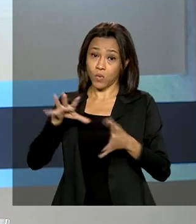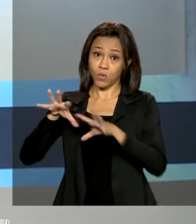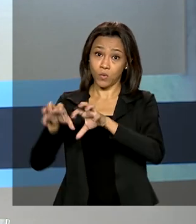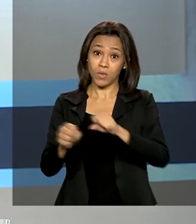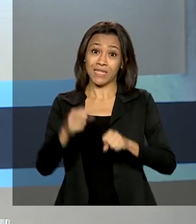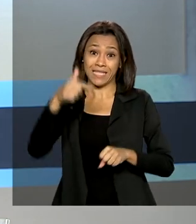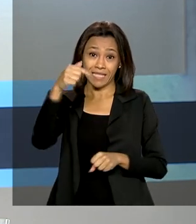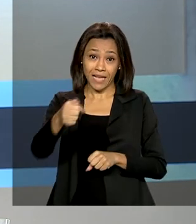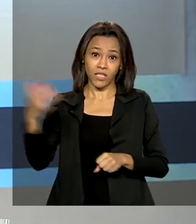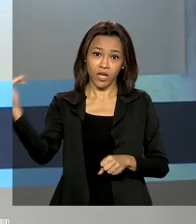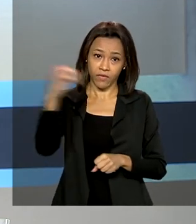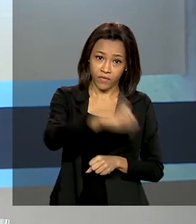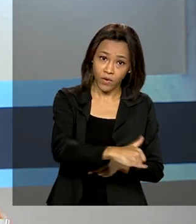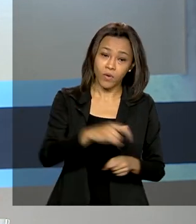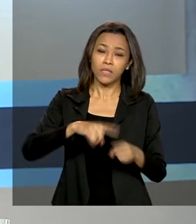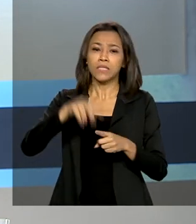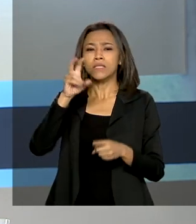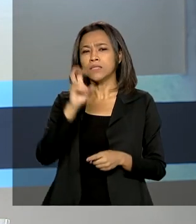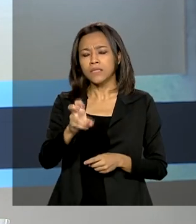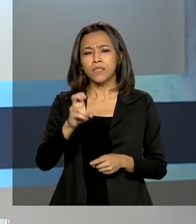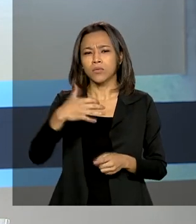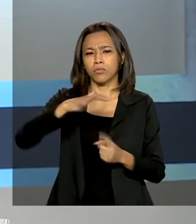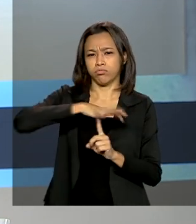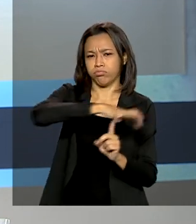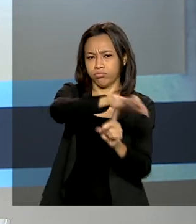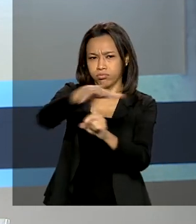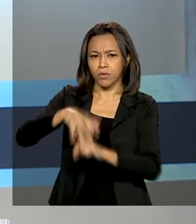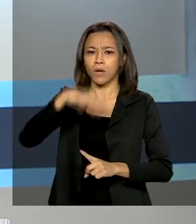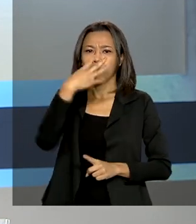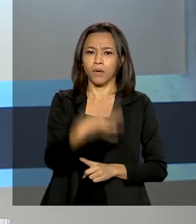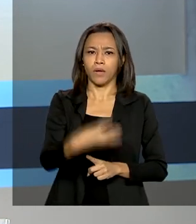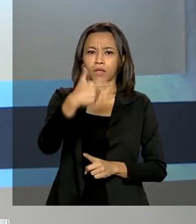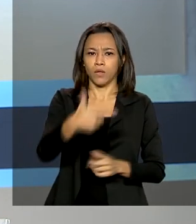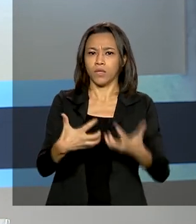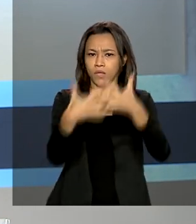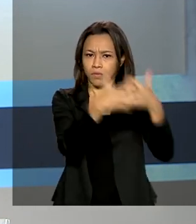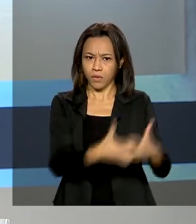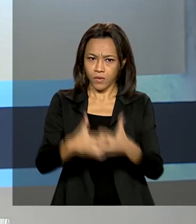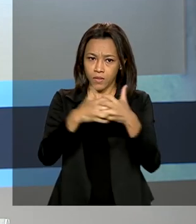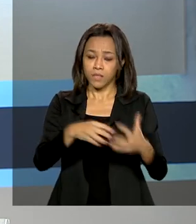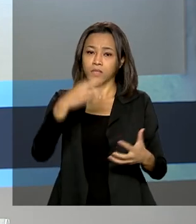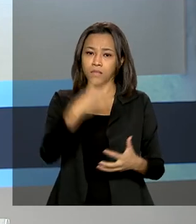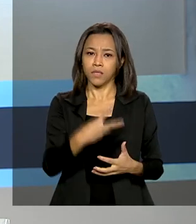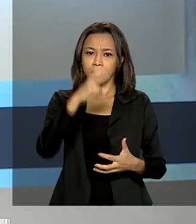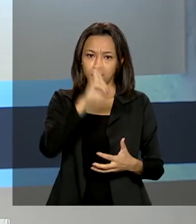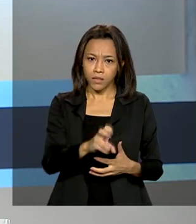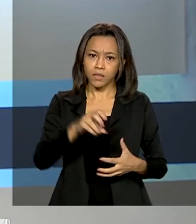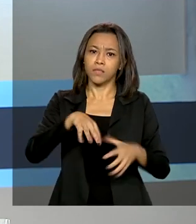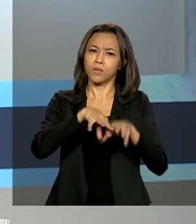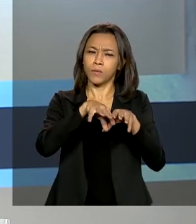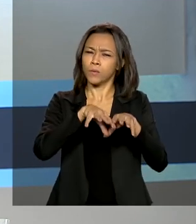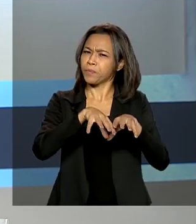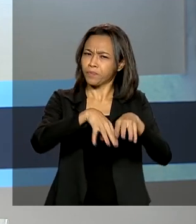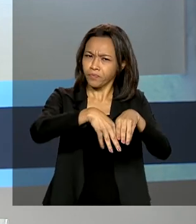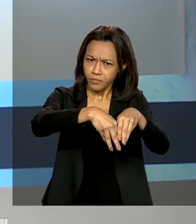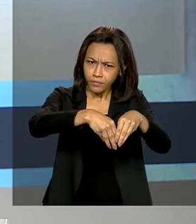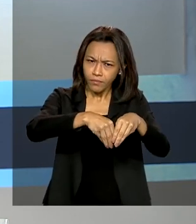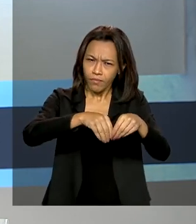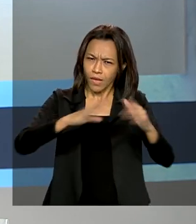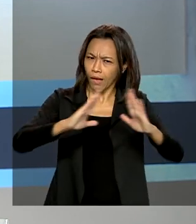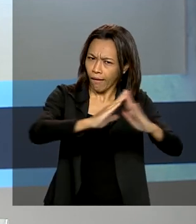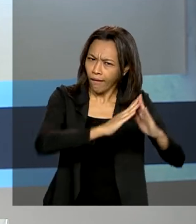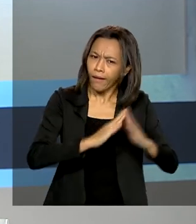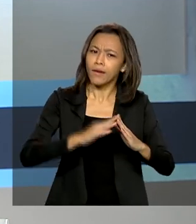5 helicópteros, 42 caminhões e 35 imóveis urbanos e rurais ligados ao esquema criminoso, além do